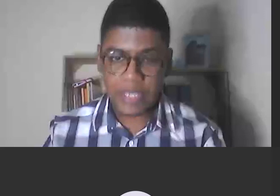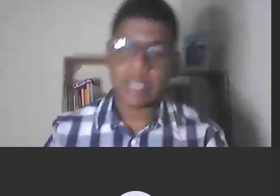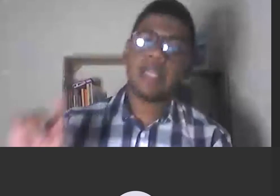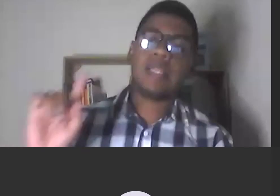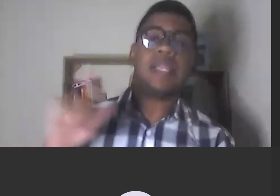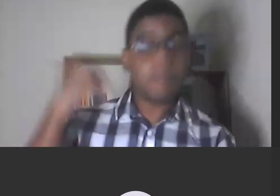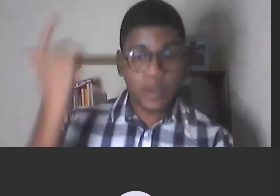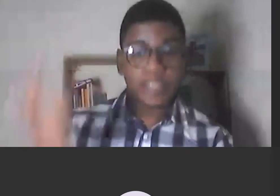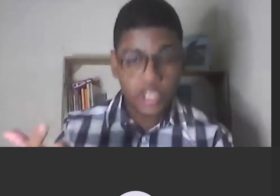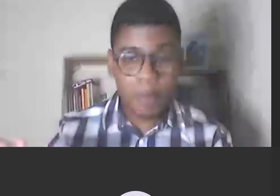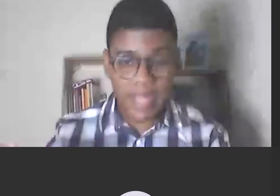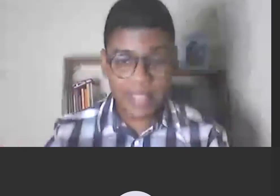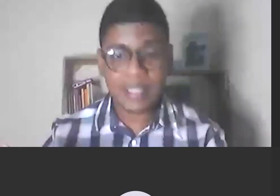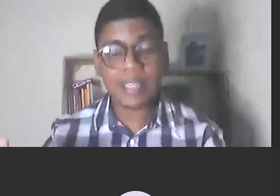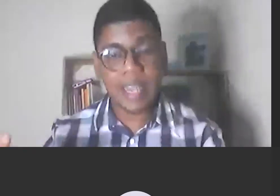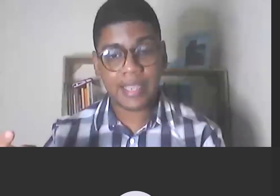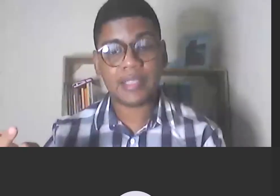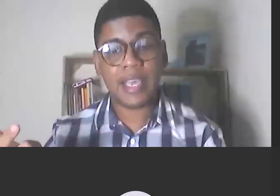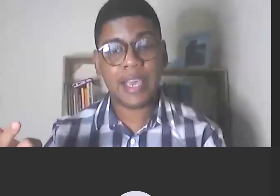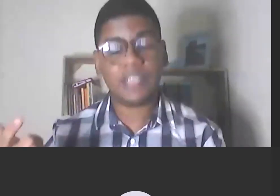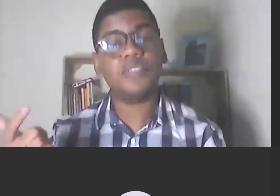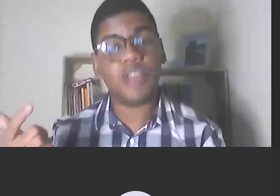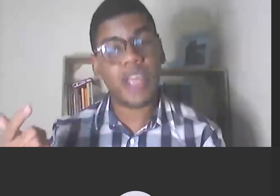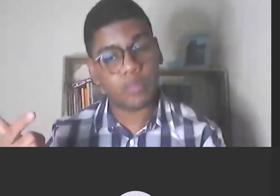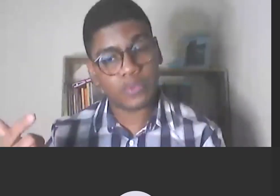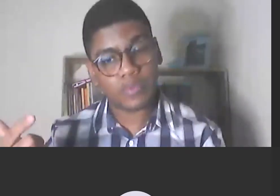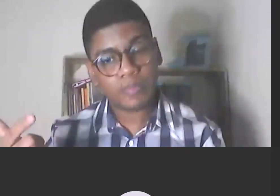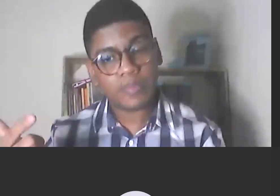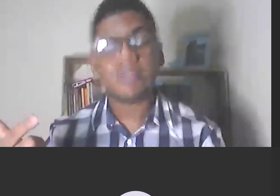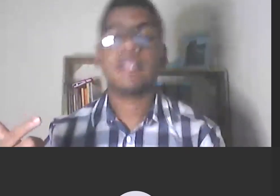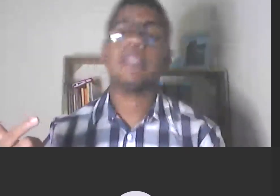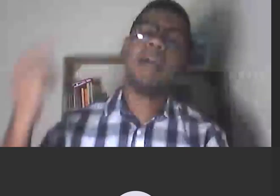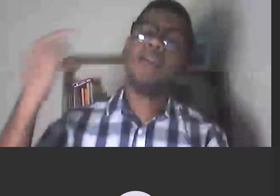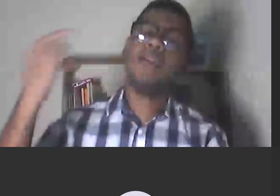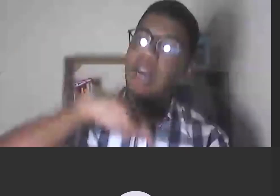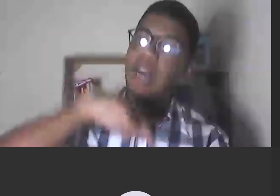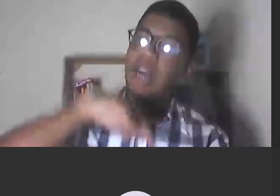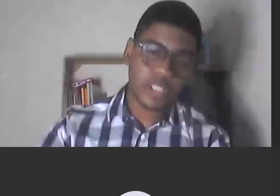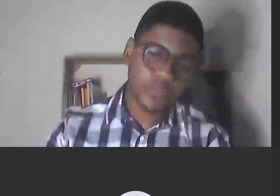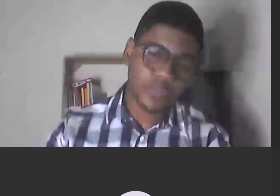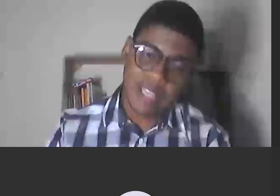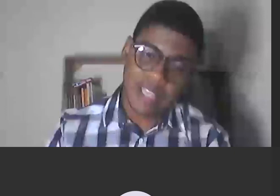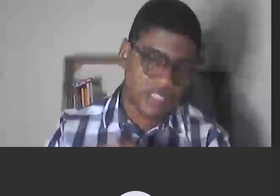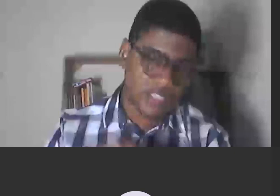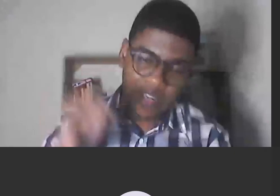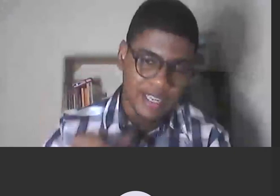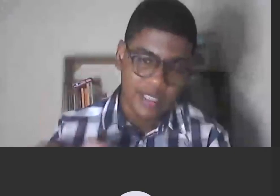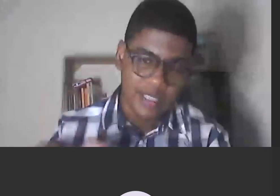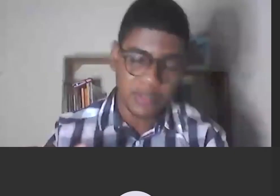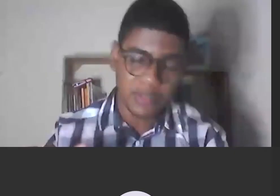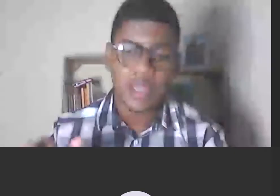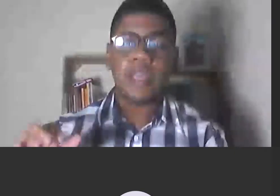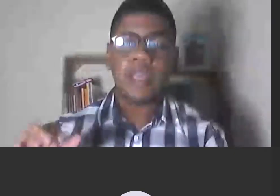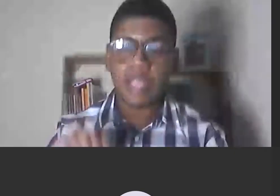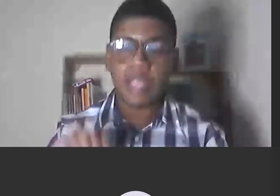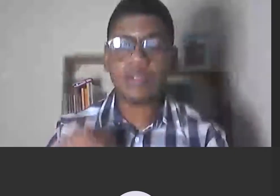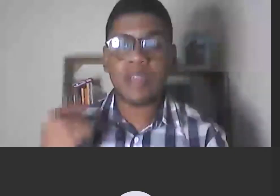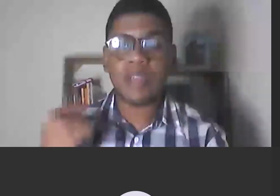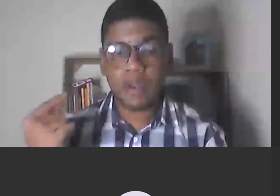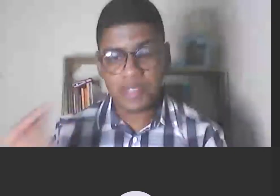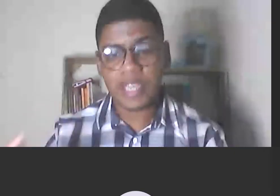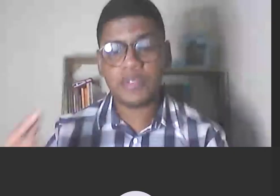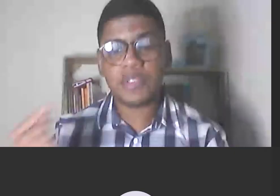Depois, a gente começa sinais de verbos. Lá no final, quando a gente estiver já finalizando,